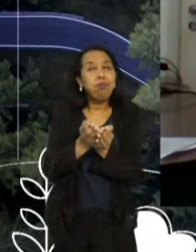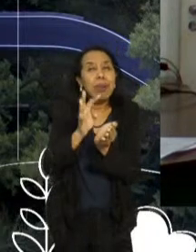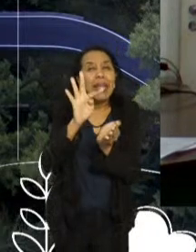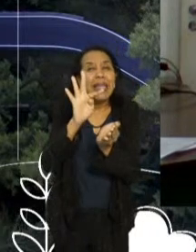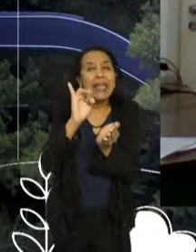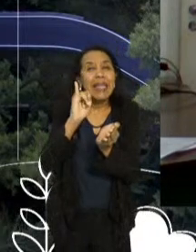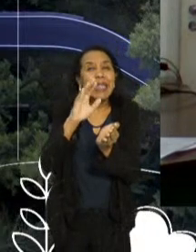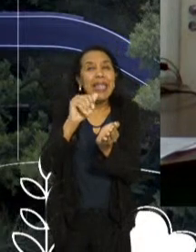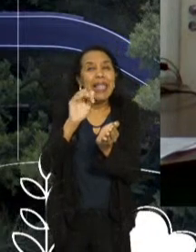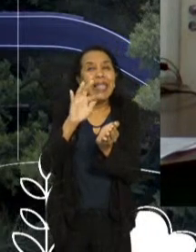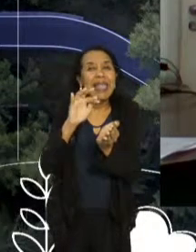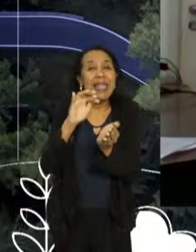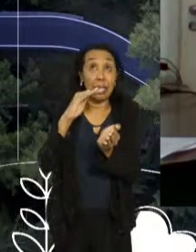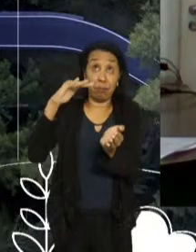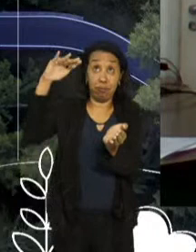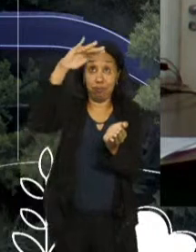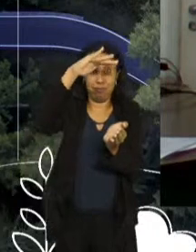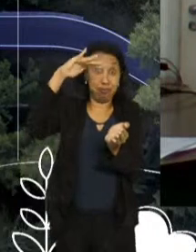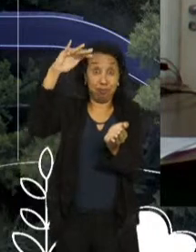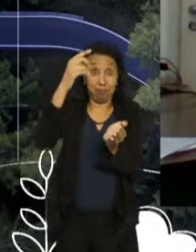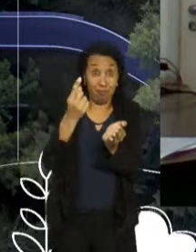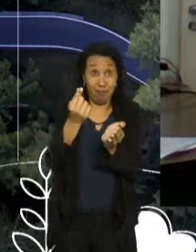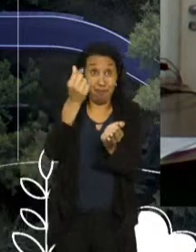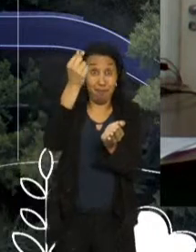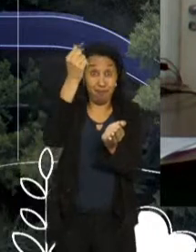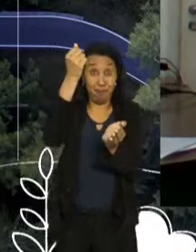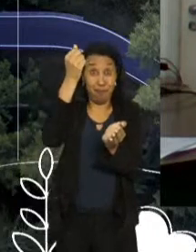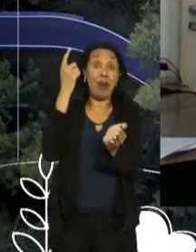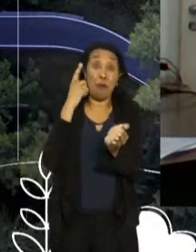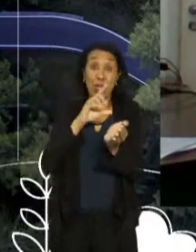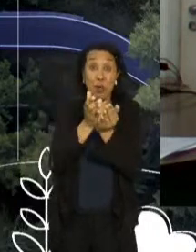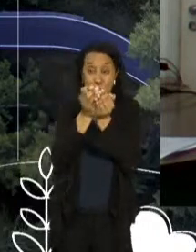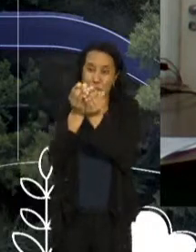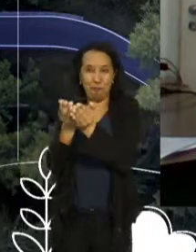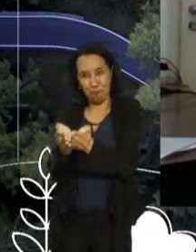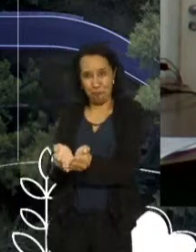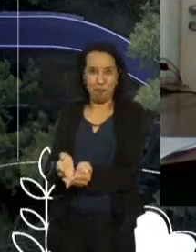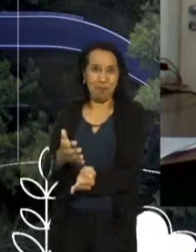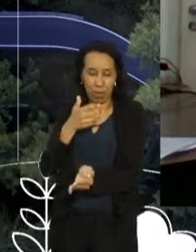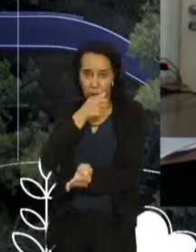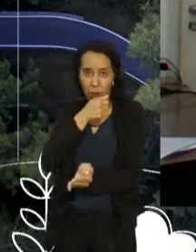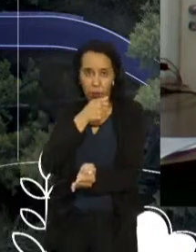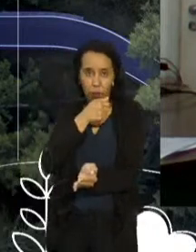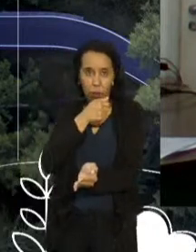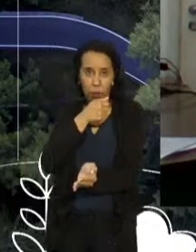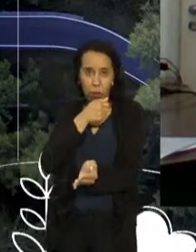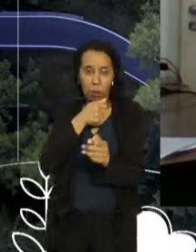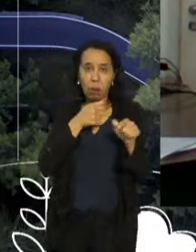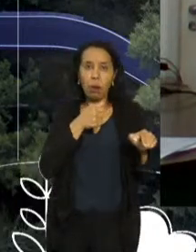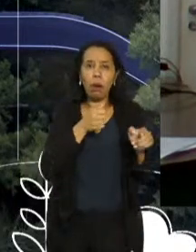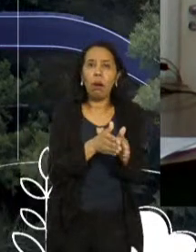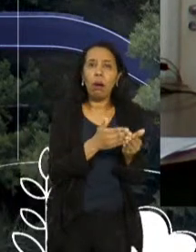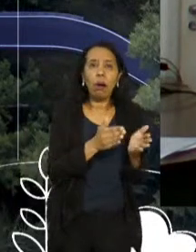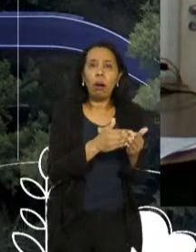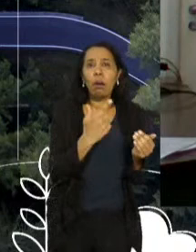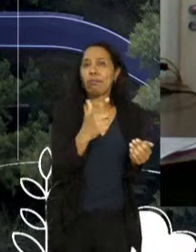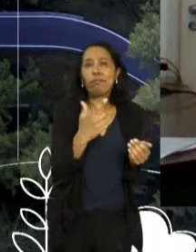cima, na primeira classe. Quem mora na periferia de São Paulo, quem mora, porque a gente